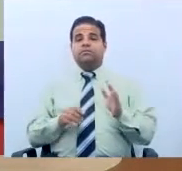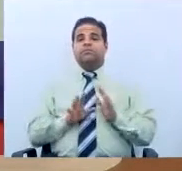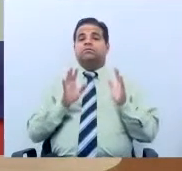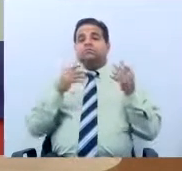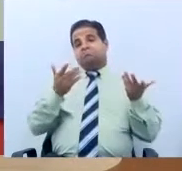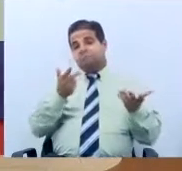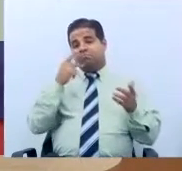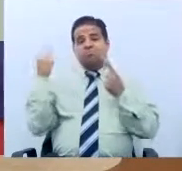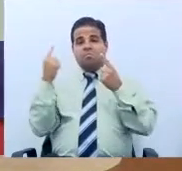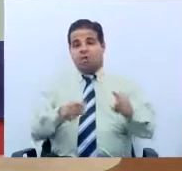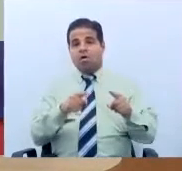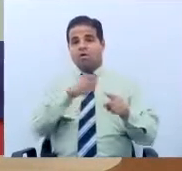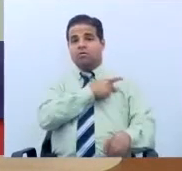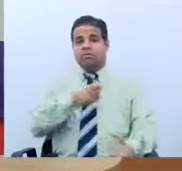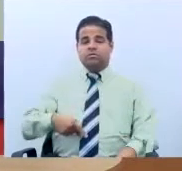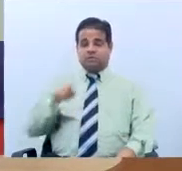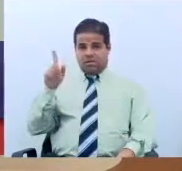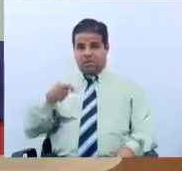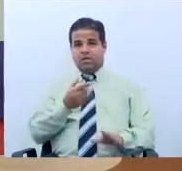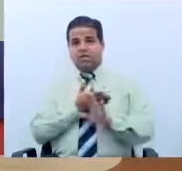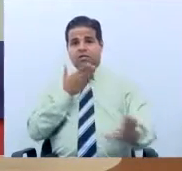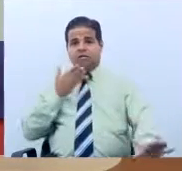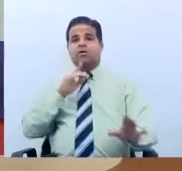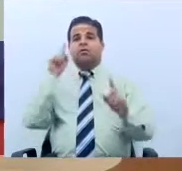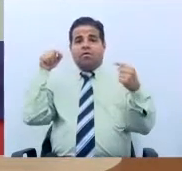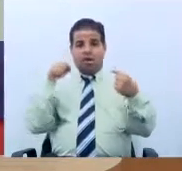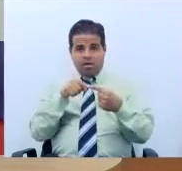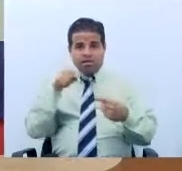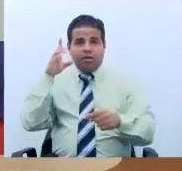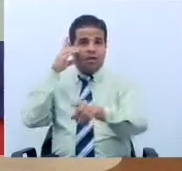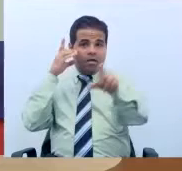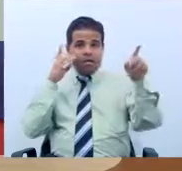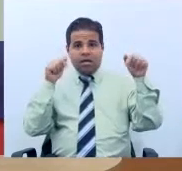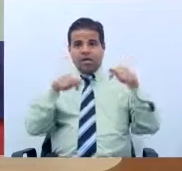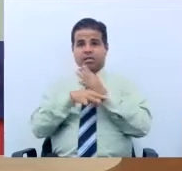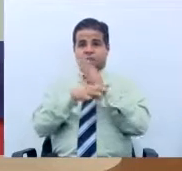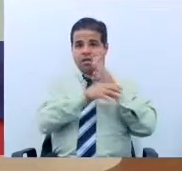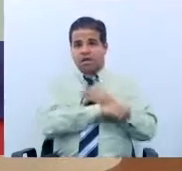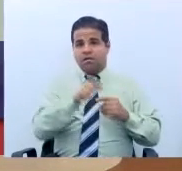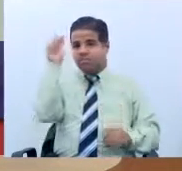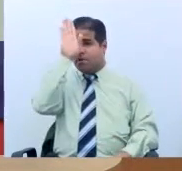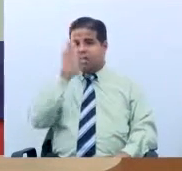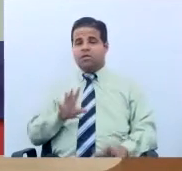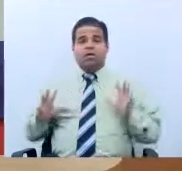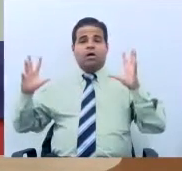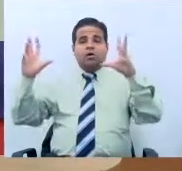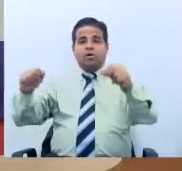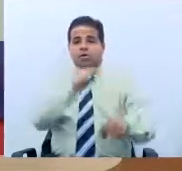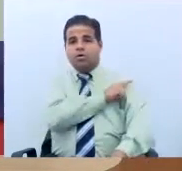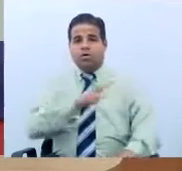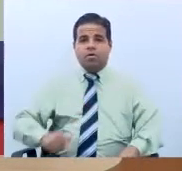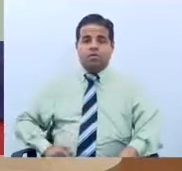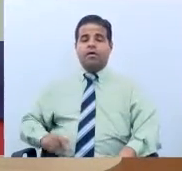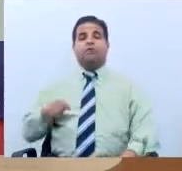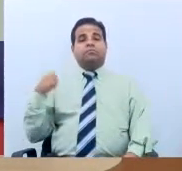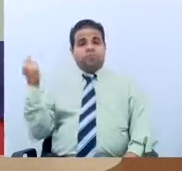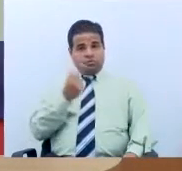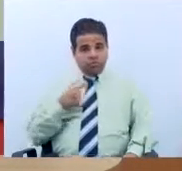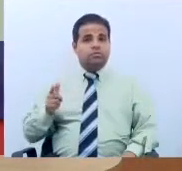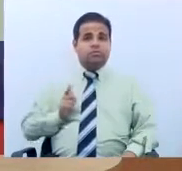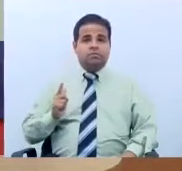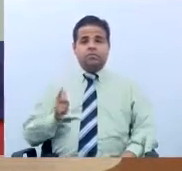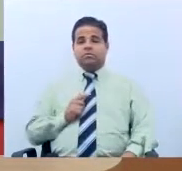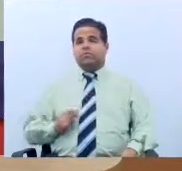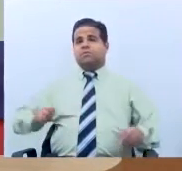da presidente Dilma e para o seu afastamento for aplicada nas cidades brasileiras e nos governos do Estado, nós vamos ter